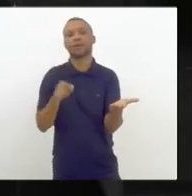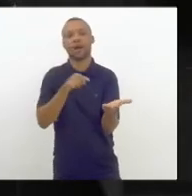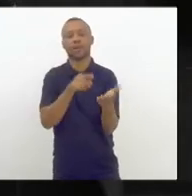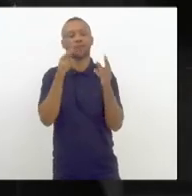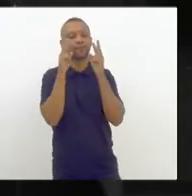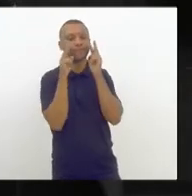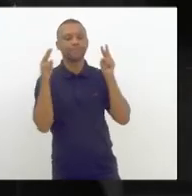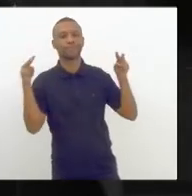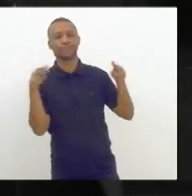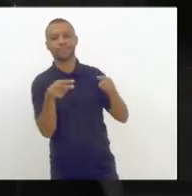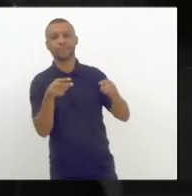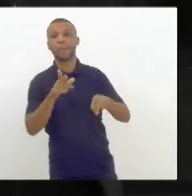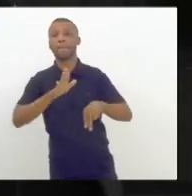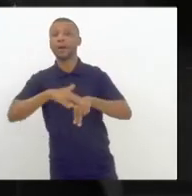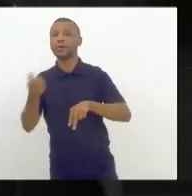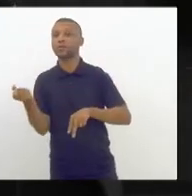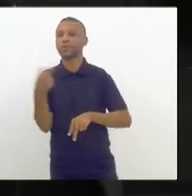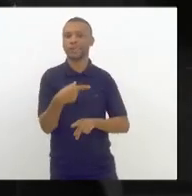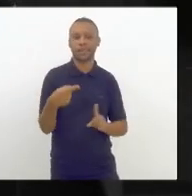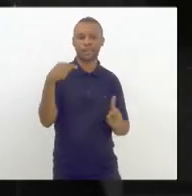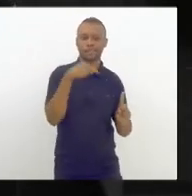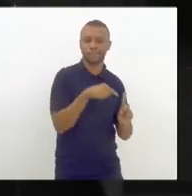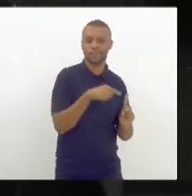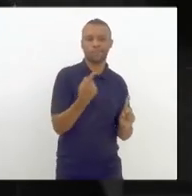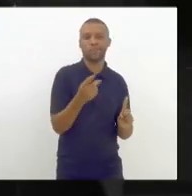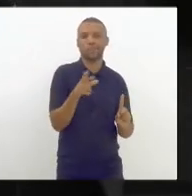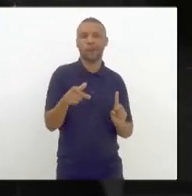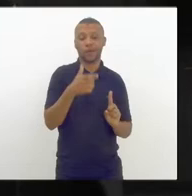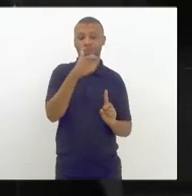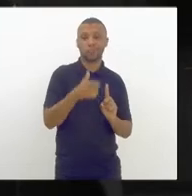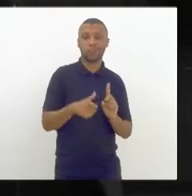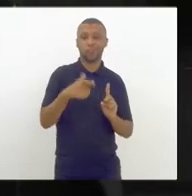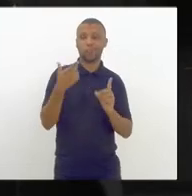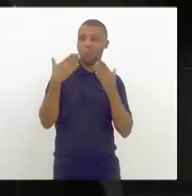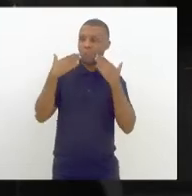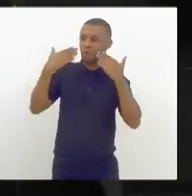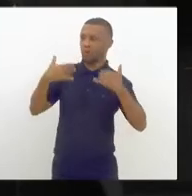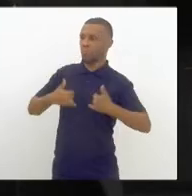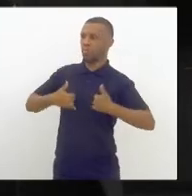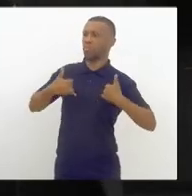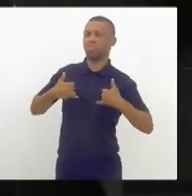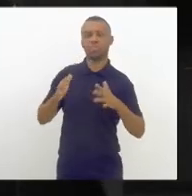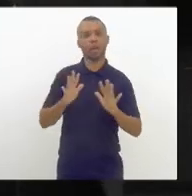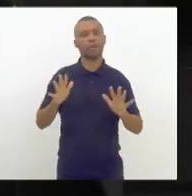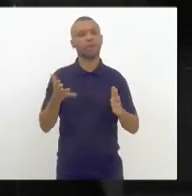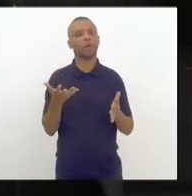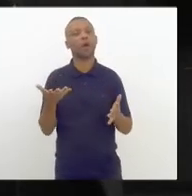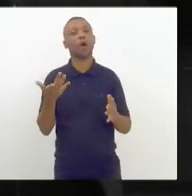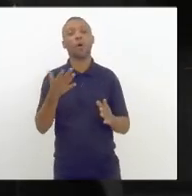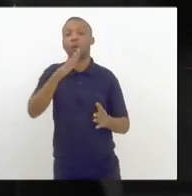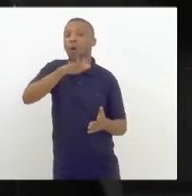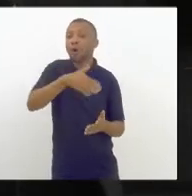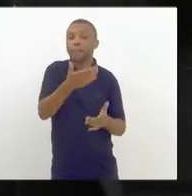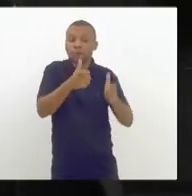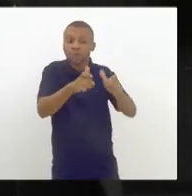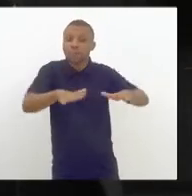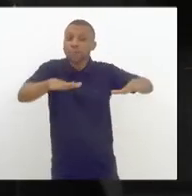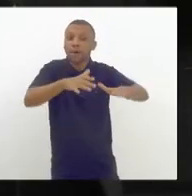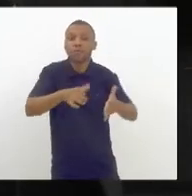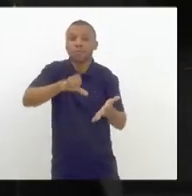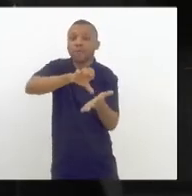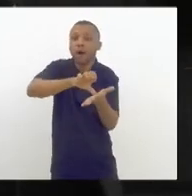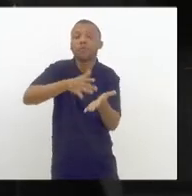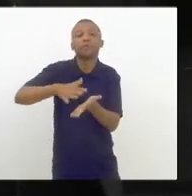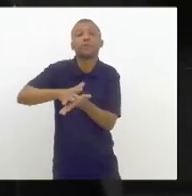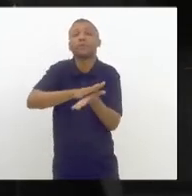reconhecida muito mais do que ele mesmo não era um cara Personalista ele queria ver o reconhecimento do candongueiro eu reconhecimento